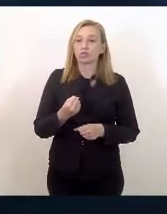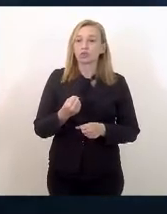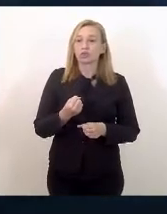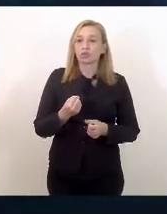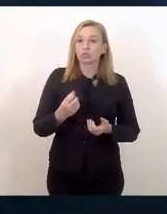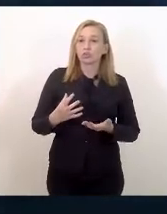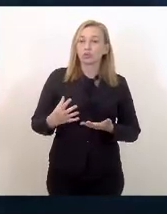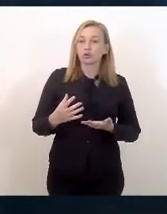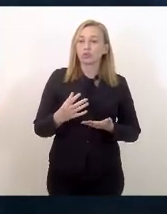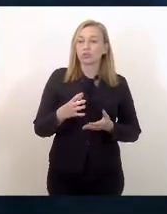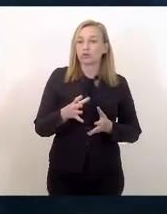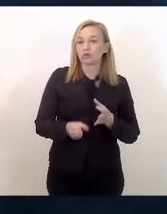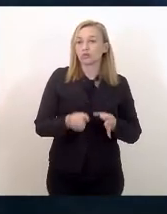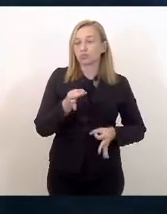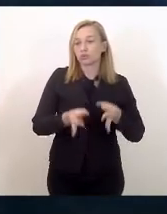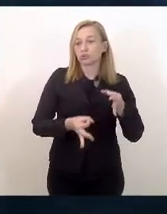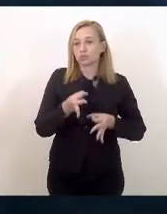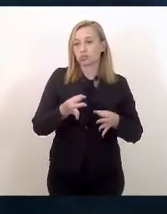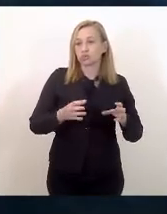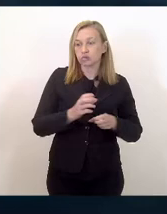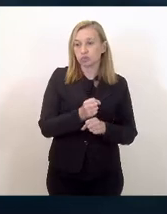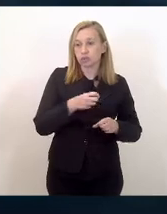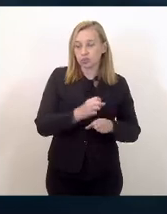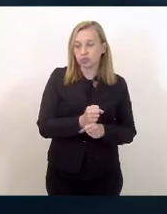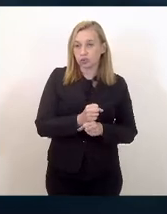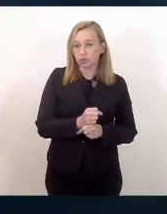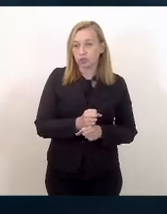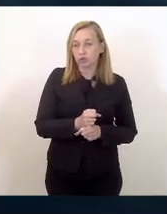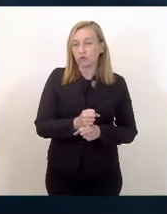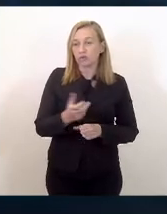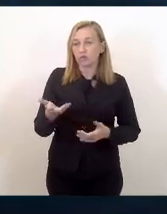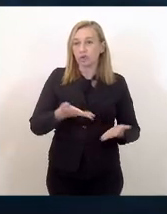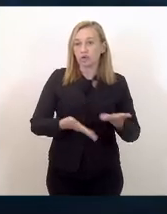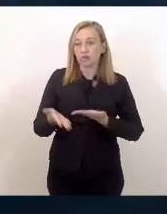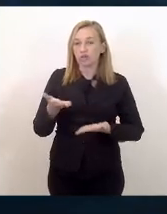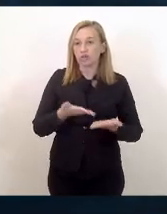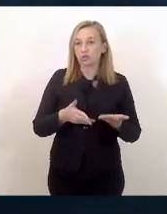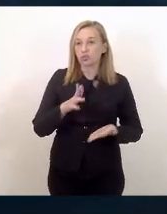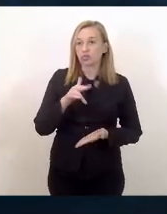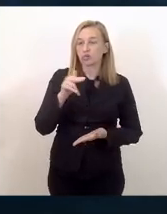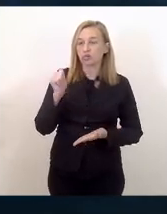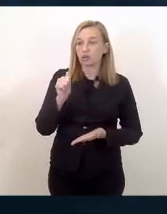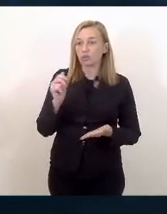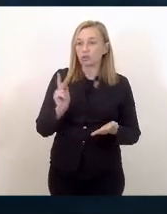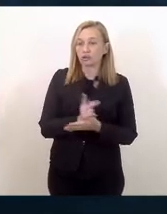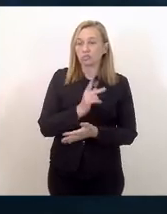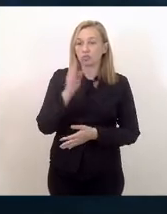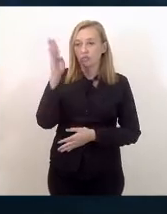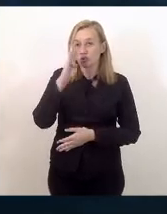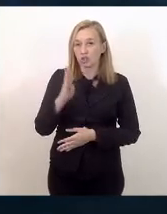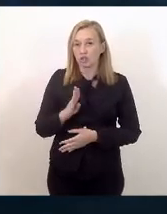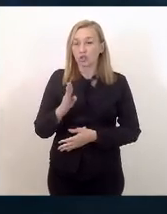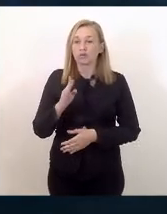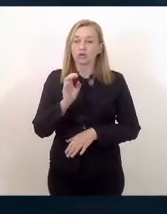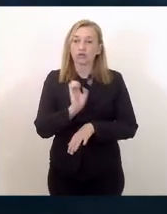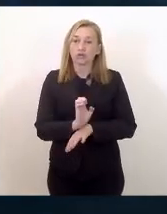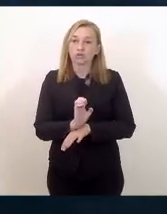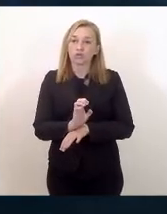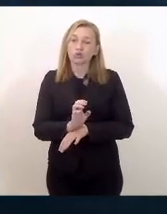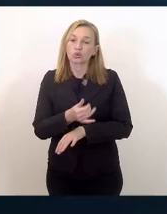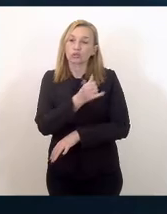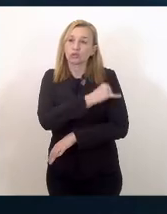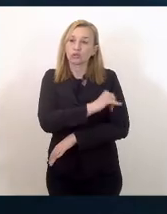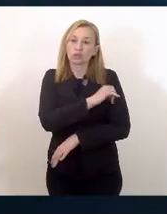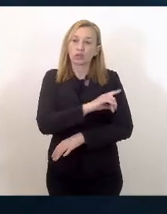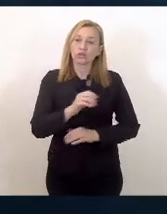de dividendos e participações que nunca foram taxadas convenientemente no Brasil. A gente no Rio tem que ir nessa mesma